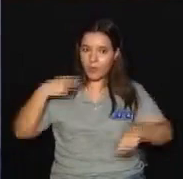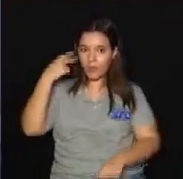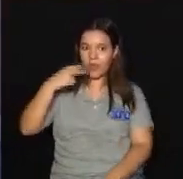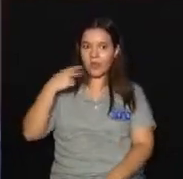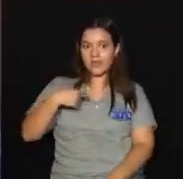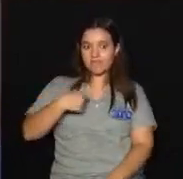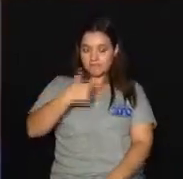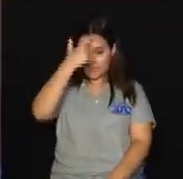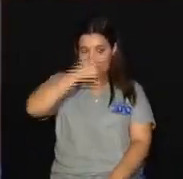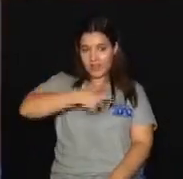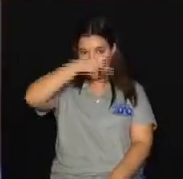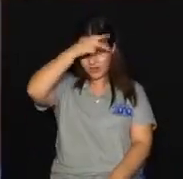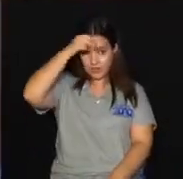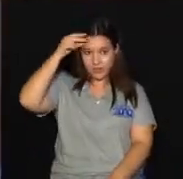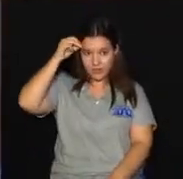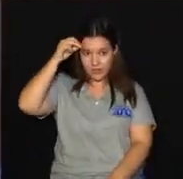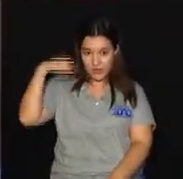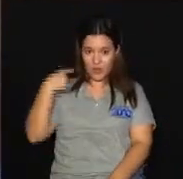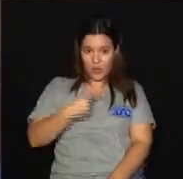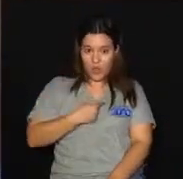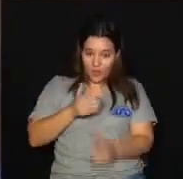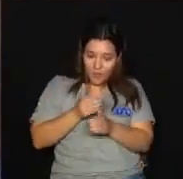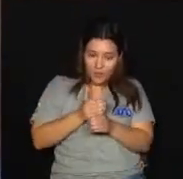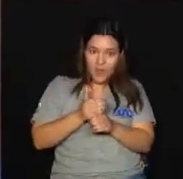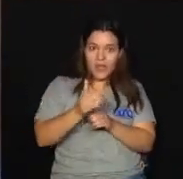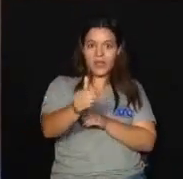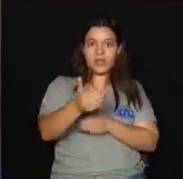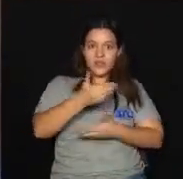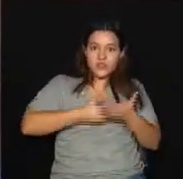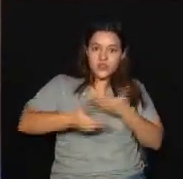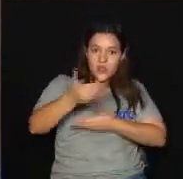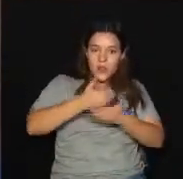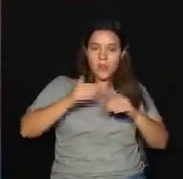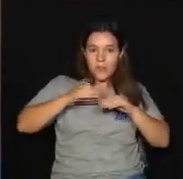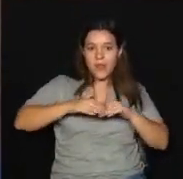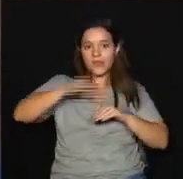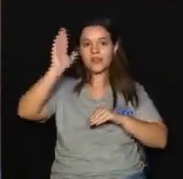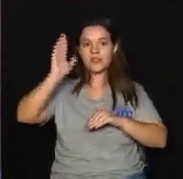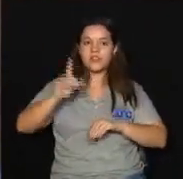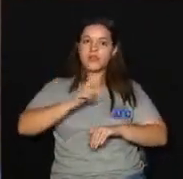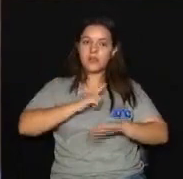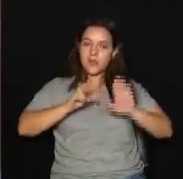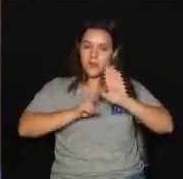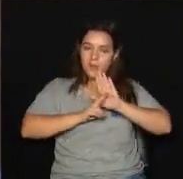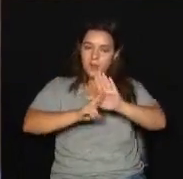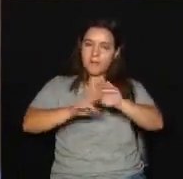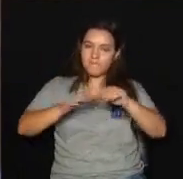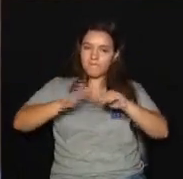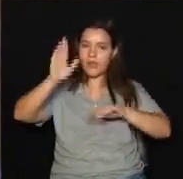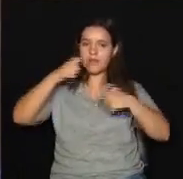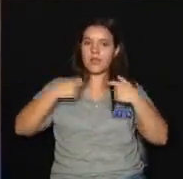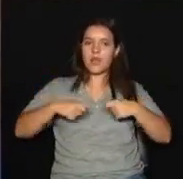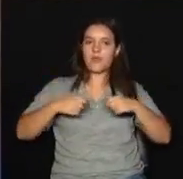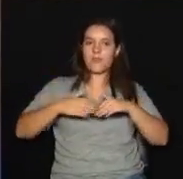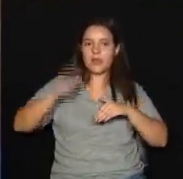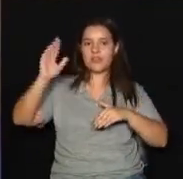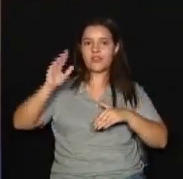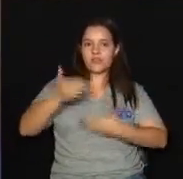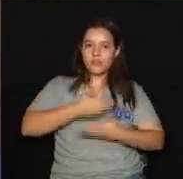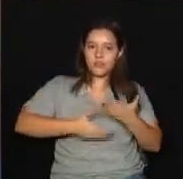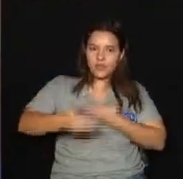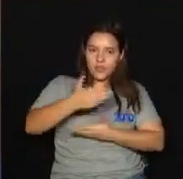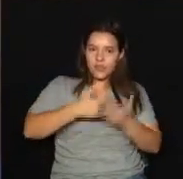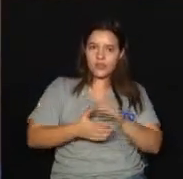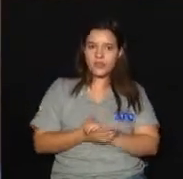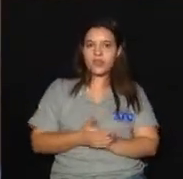ao Executivo, cabe ao nosso mandato dialogar mais. Ela é mais representativa e exige mais diálogo. Mas eu